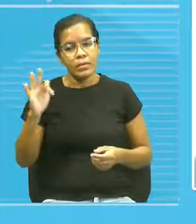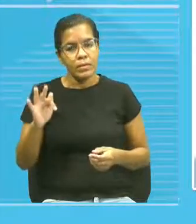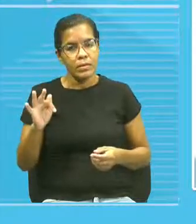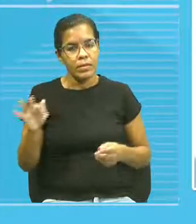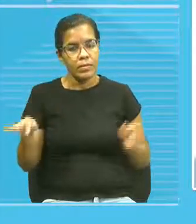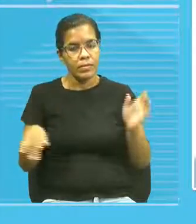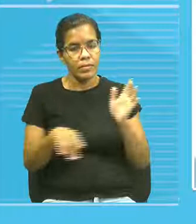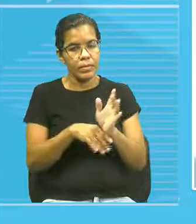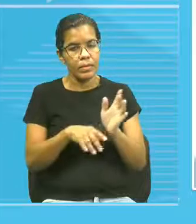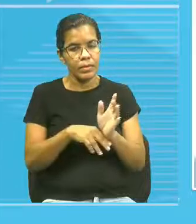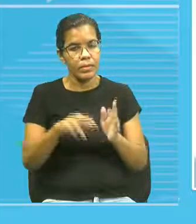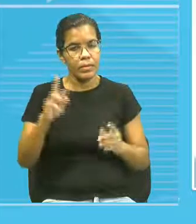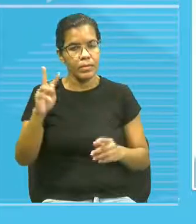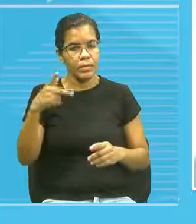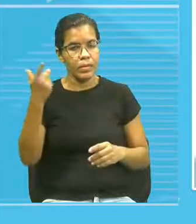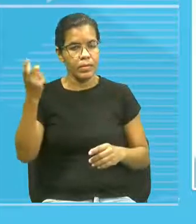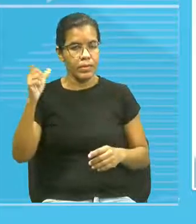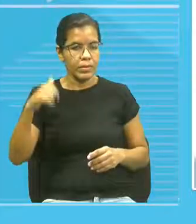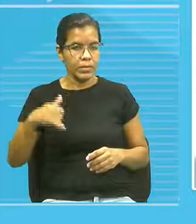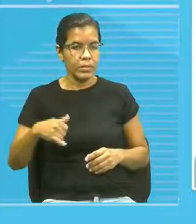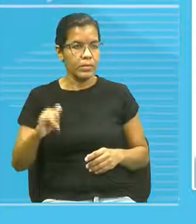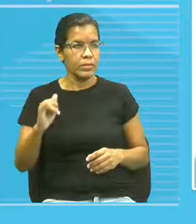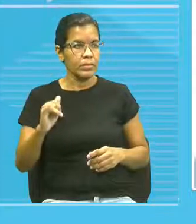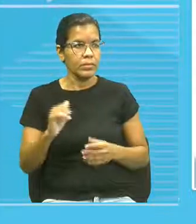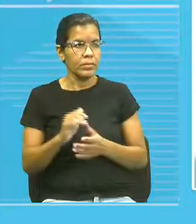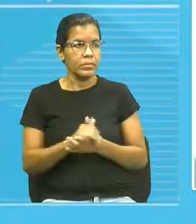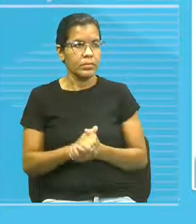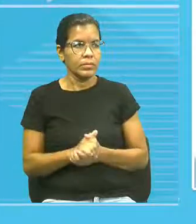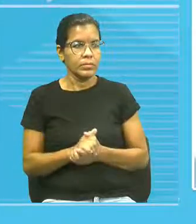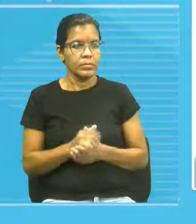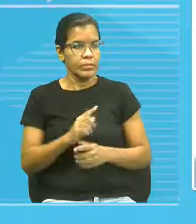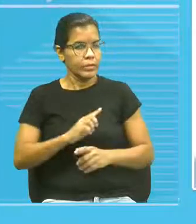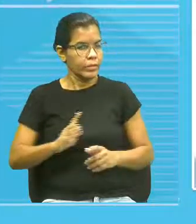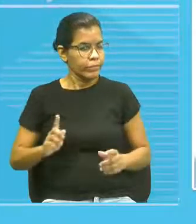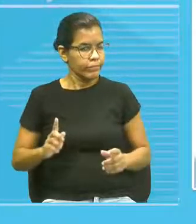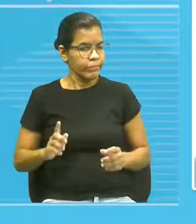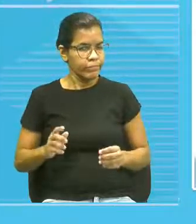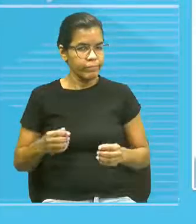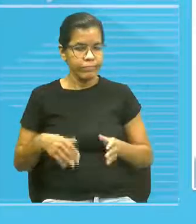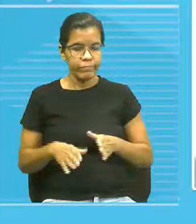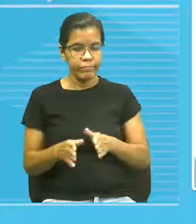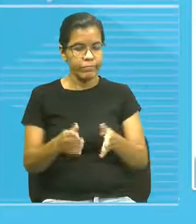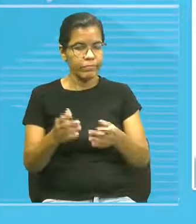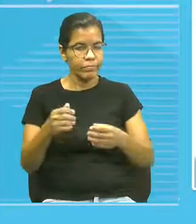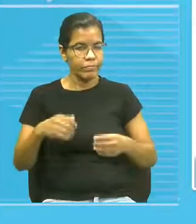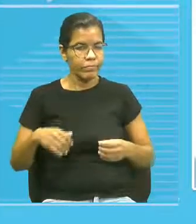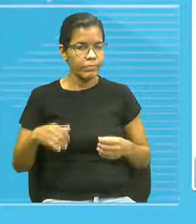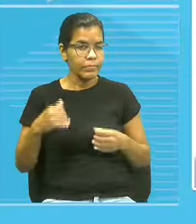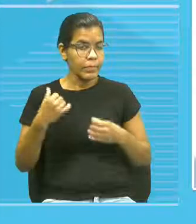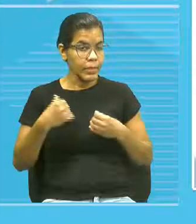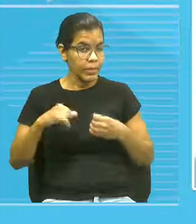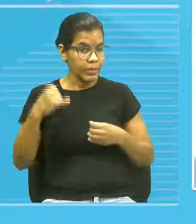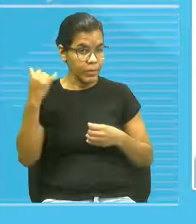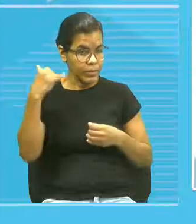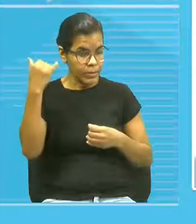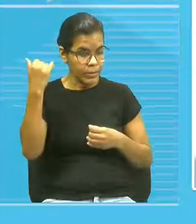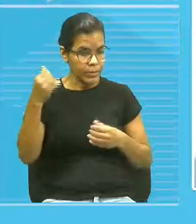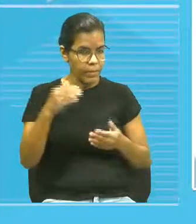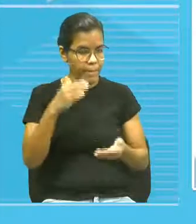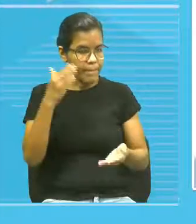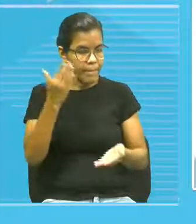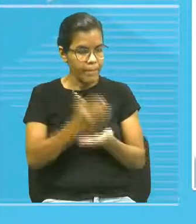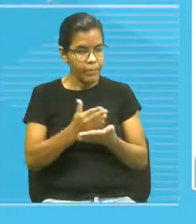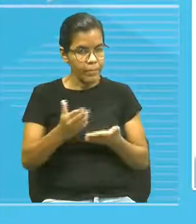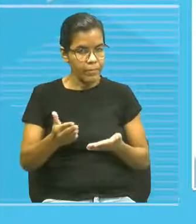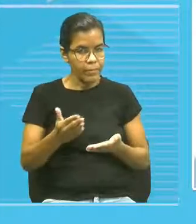entalpia inicial. Então, não me interessa o percurso. Me interessa o ponto de partida e